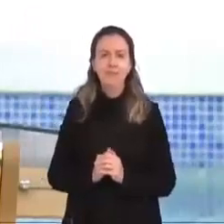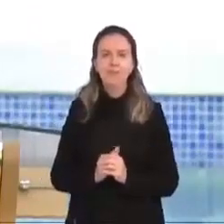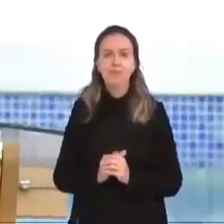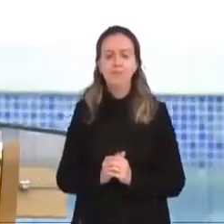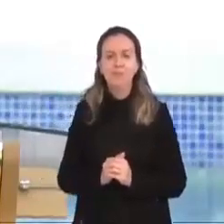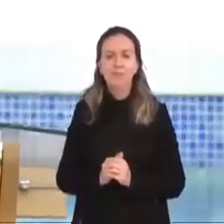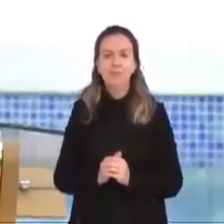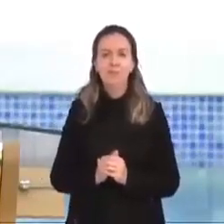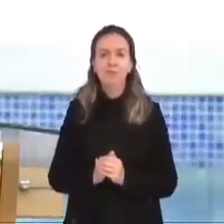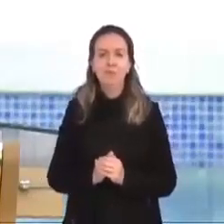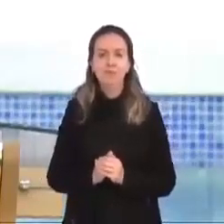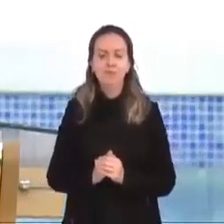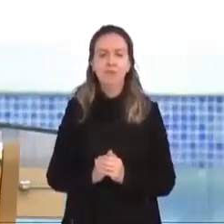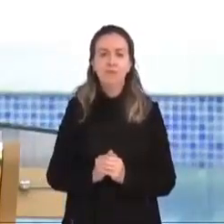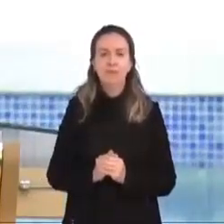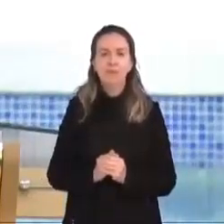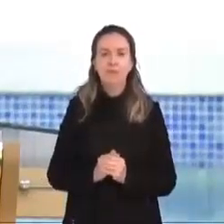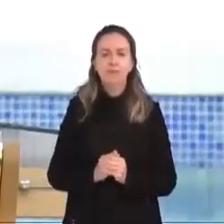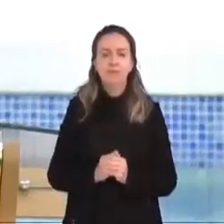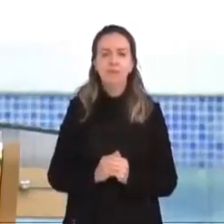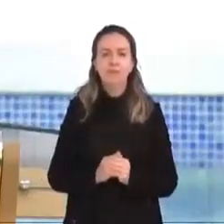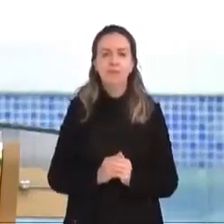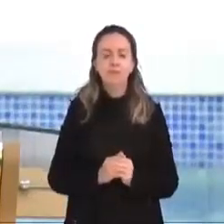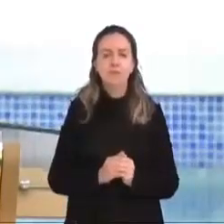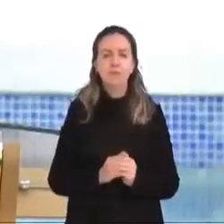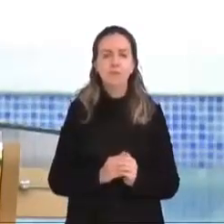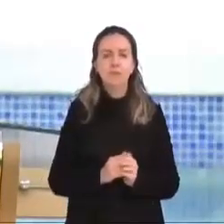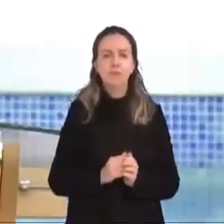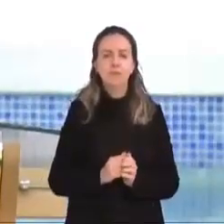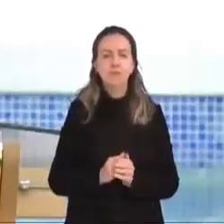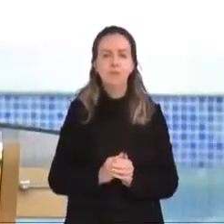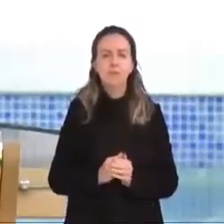era homem,